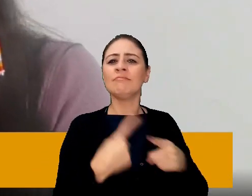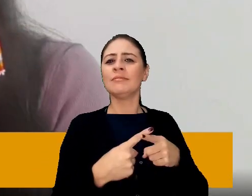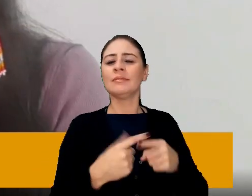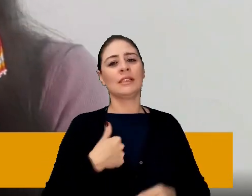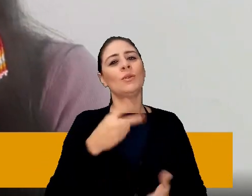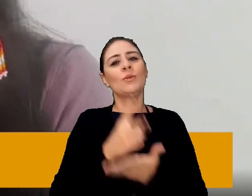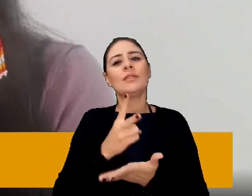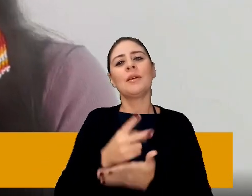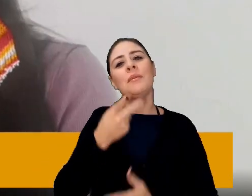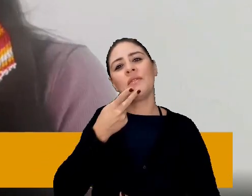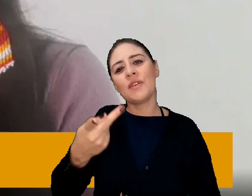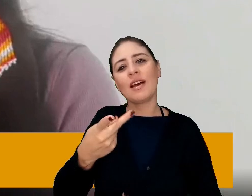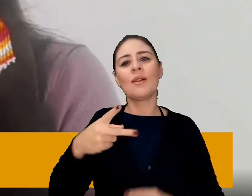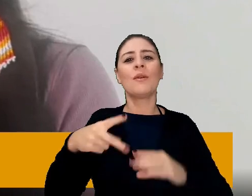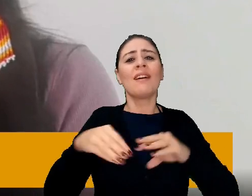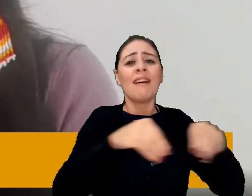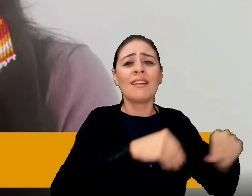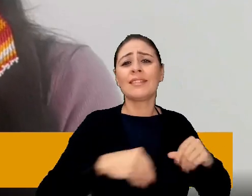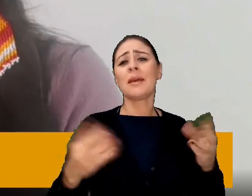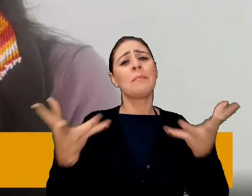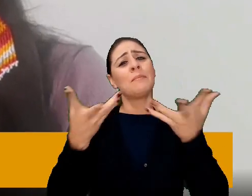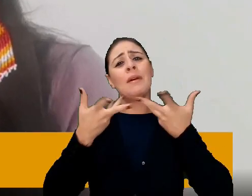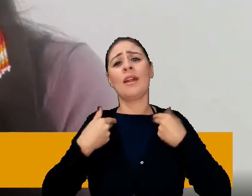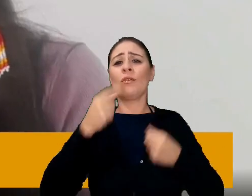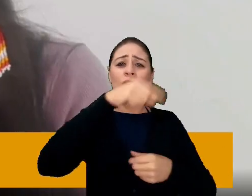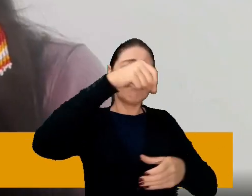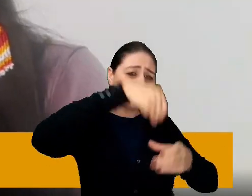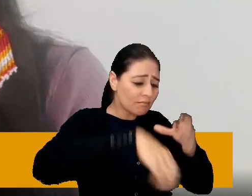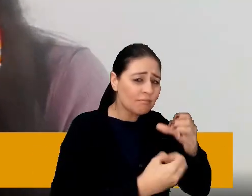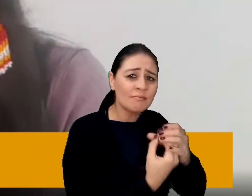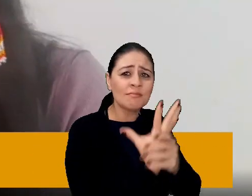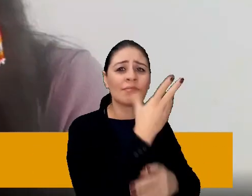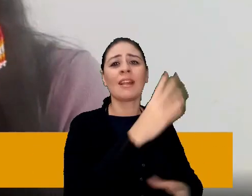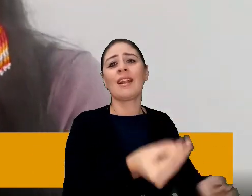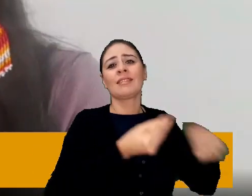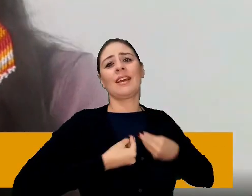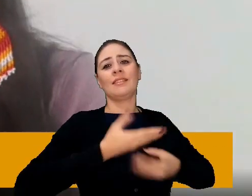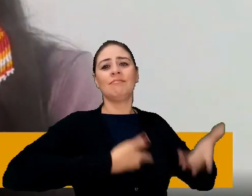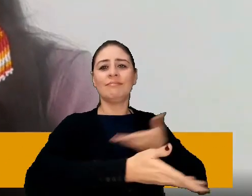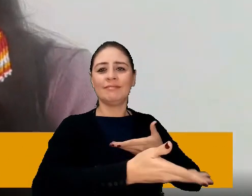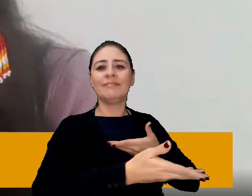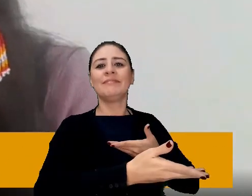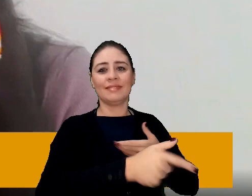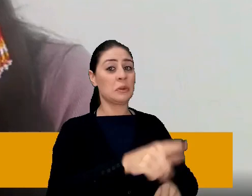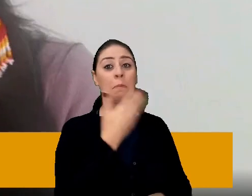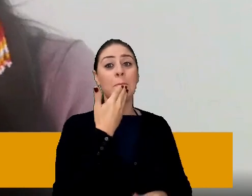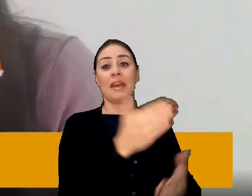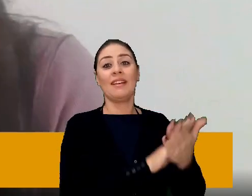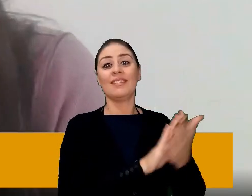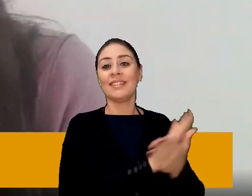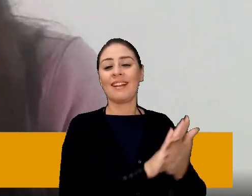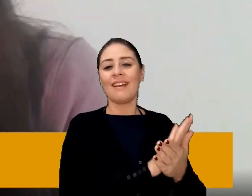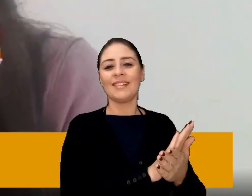Aquilo que eu sempre falo, a Terra ela é tão maravilhosa que tudo que você botar na Terra, ela vai te devolver, né? E sem te pedir nada